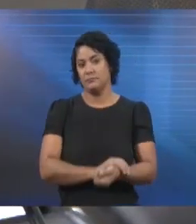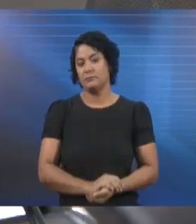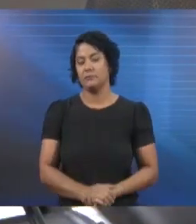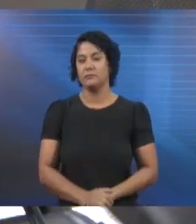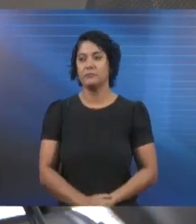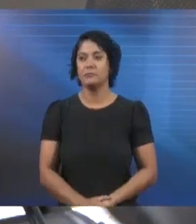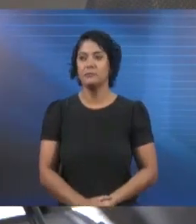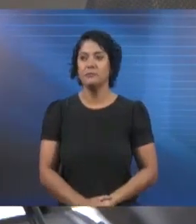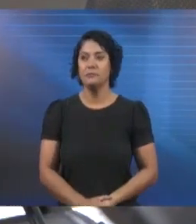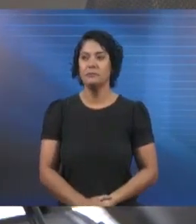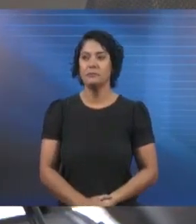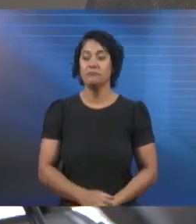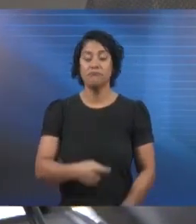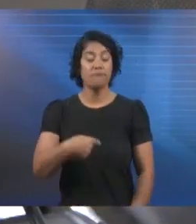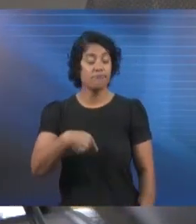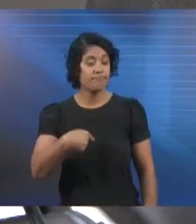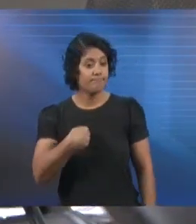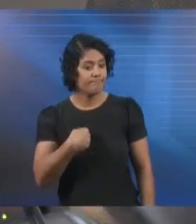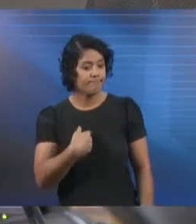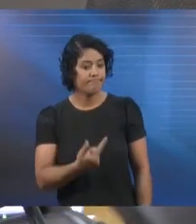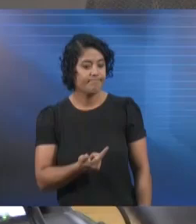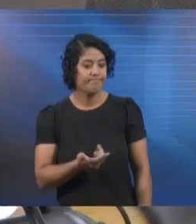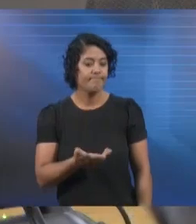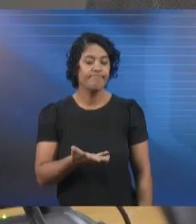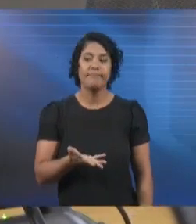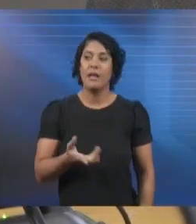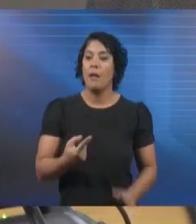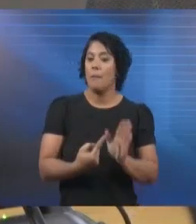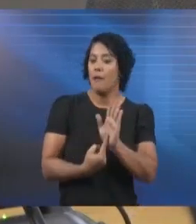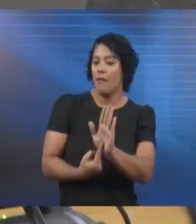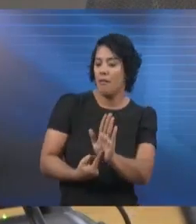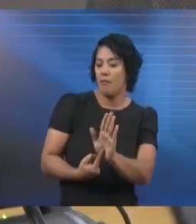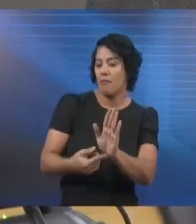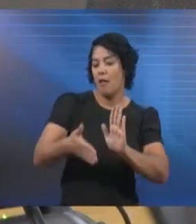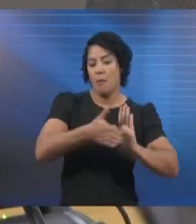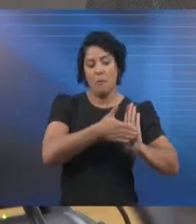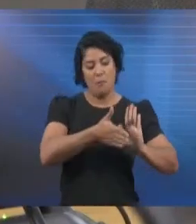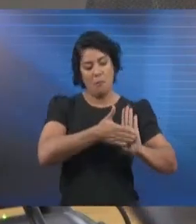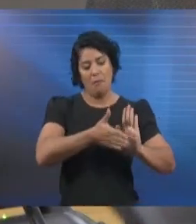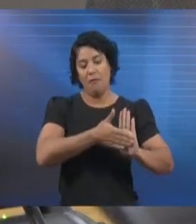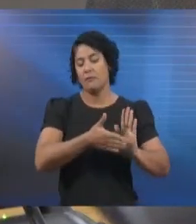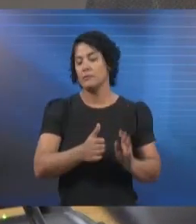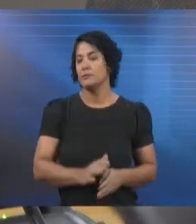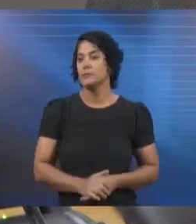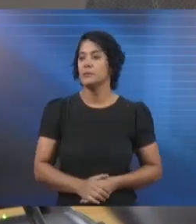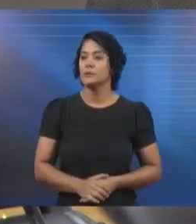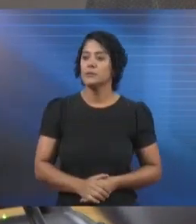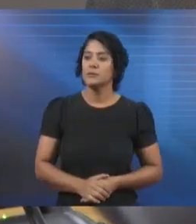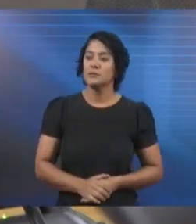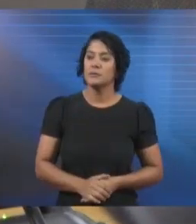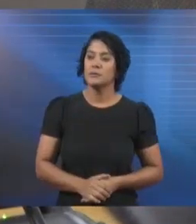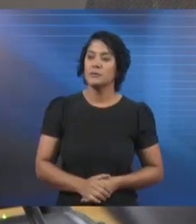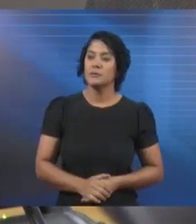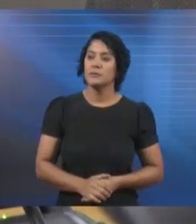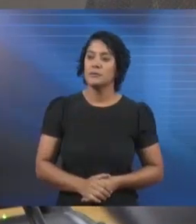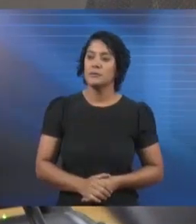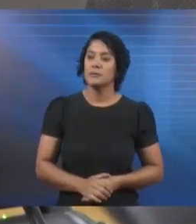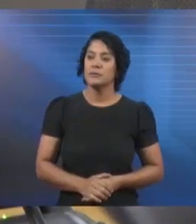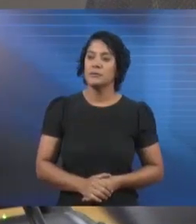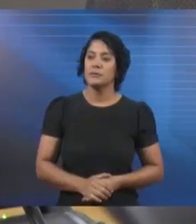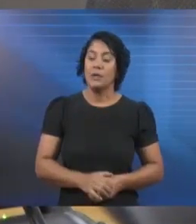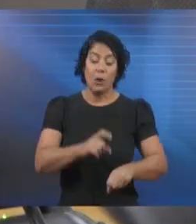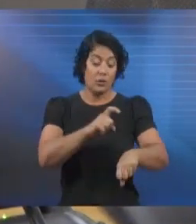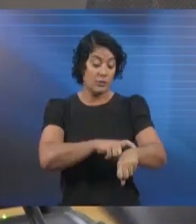perseguição eu apresentando essa proposta Eu Viso estabelecer um